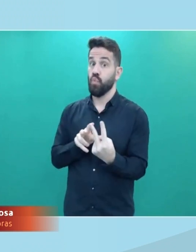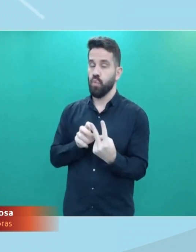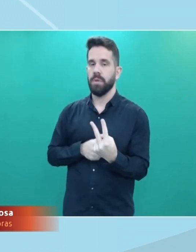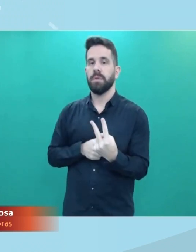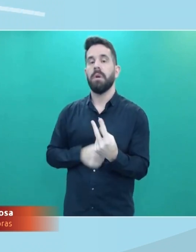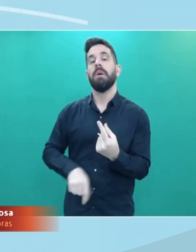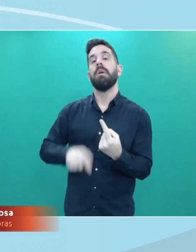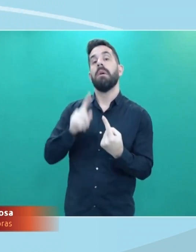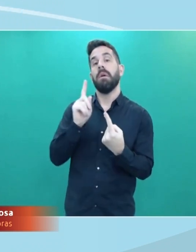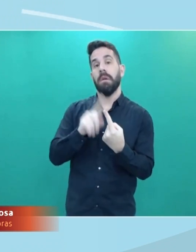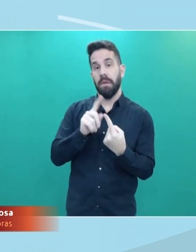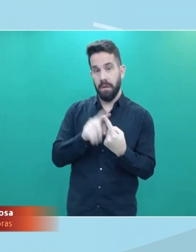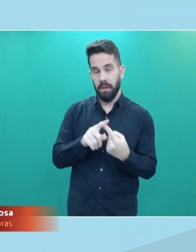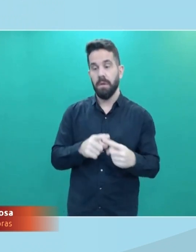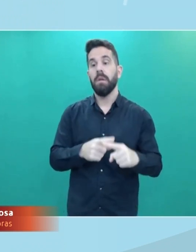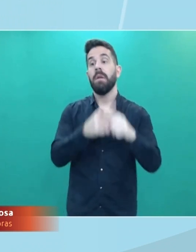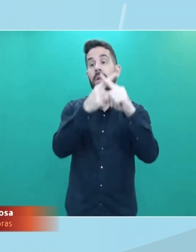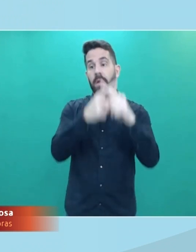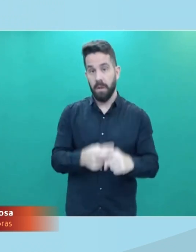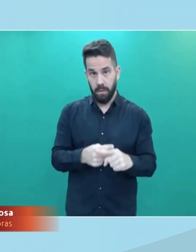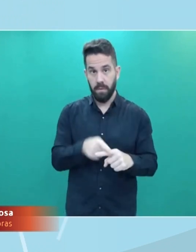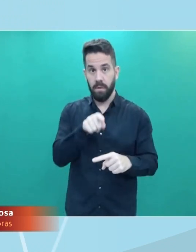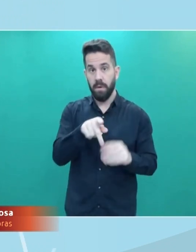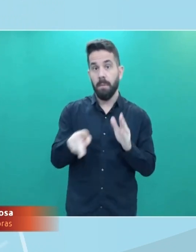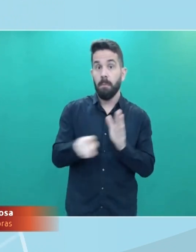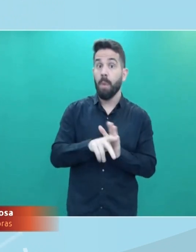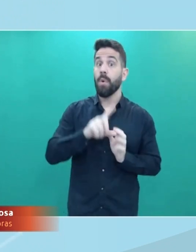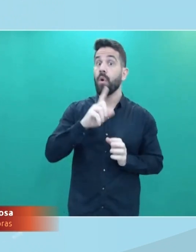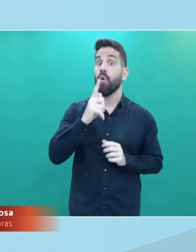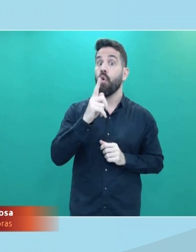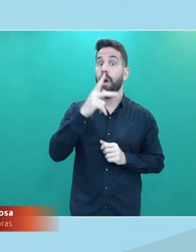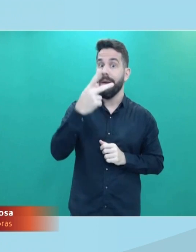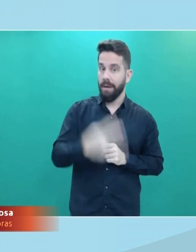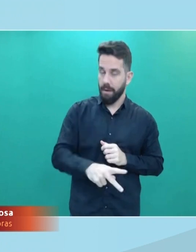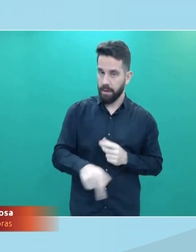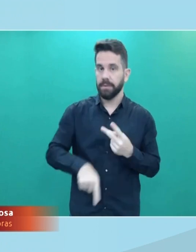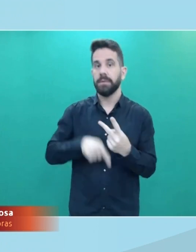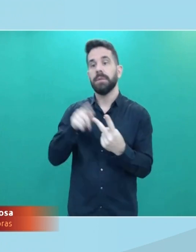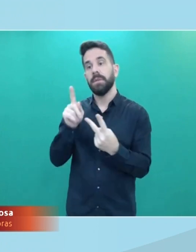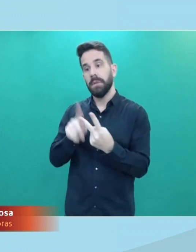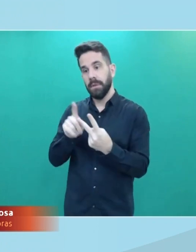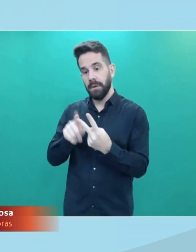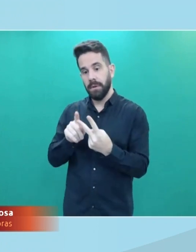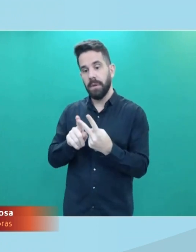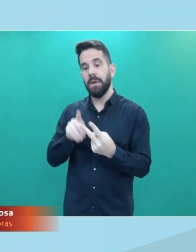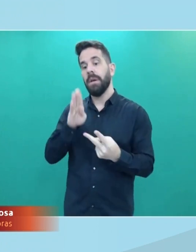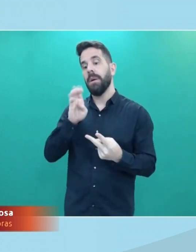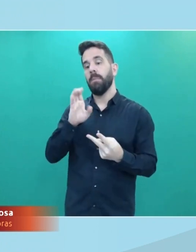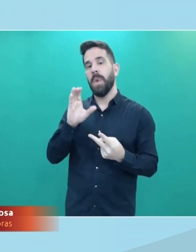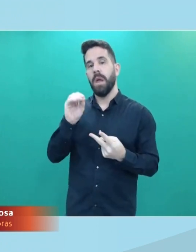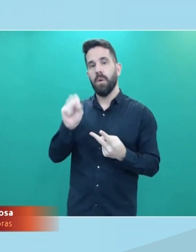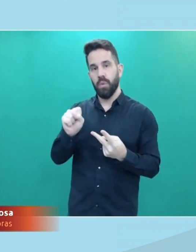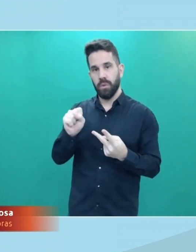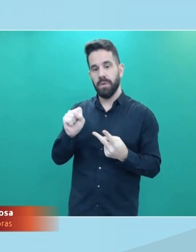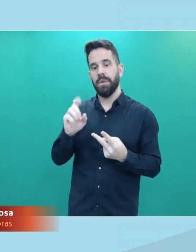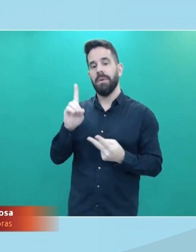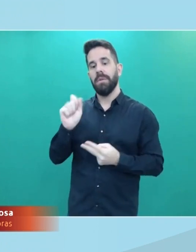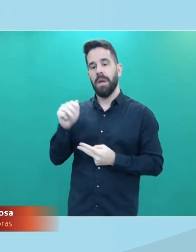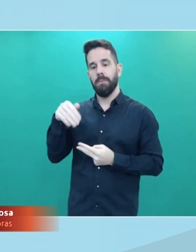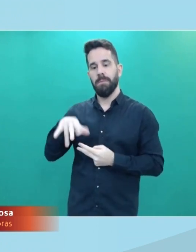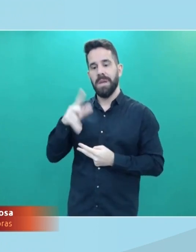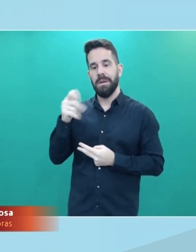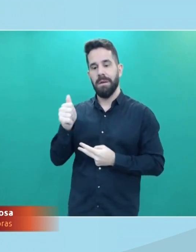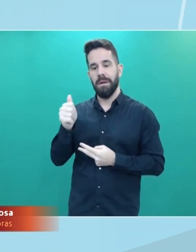de mostras competitivas do cinema goiano e também a mostra Becos da Minha Terra de filmes vilaboenses.